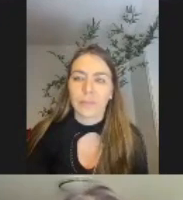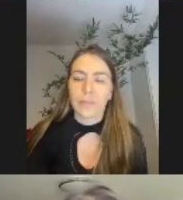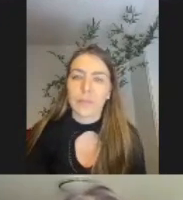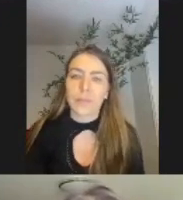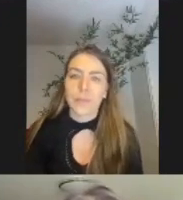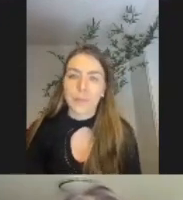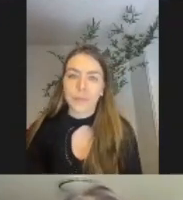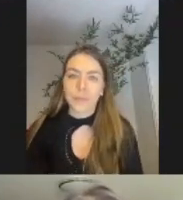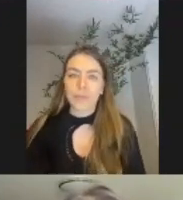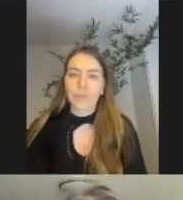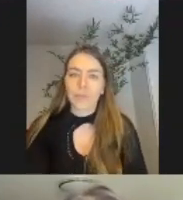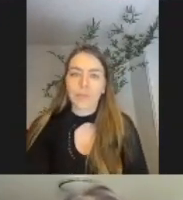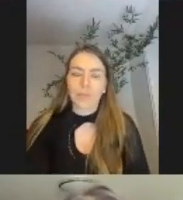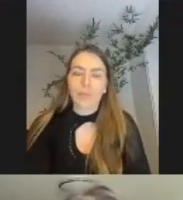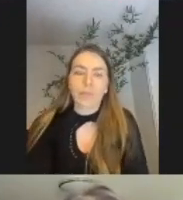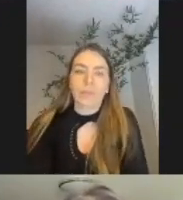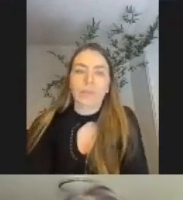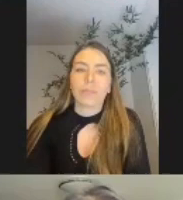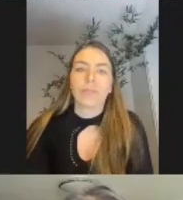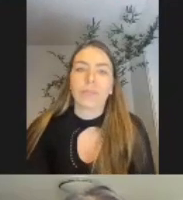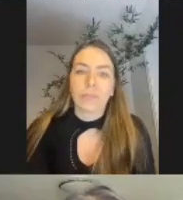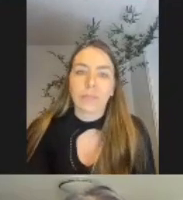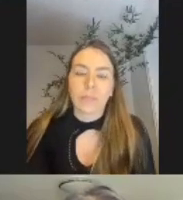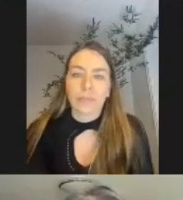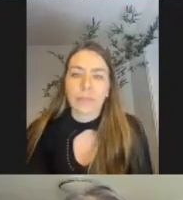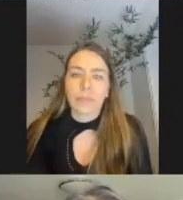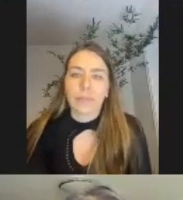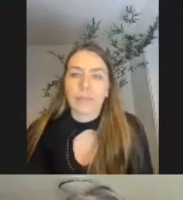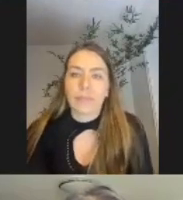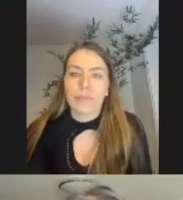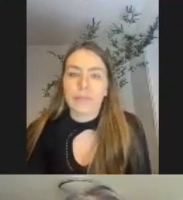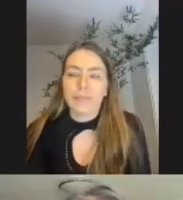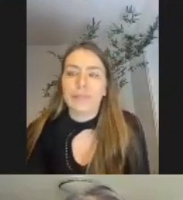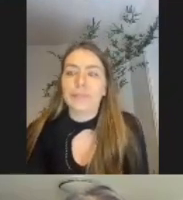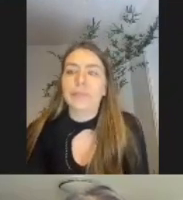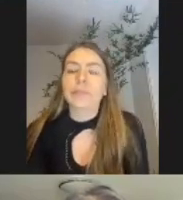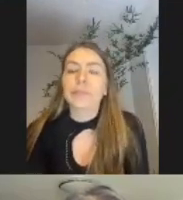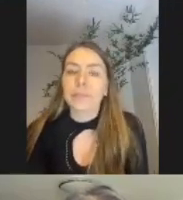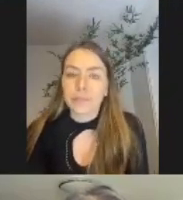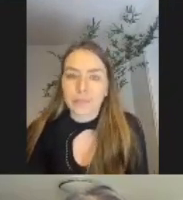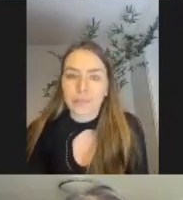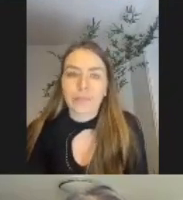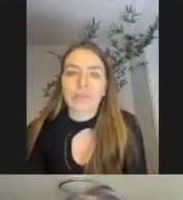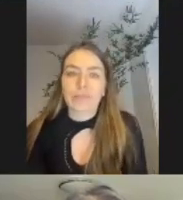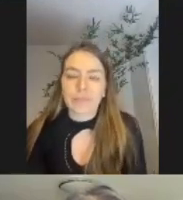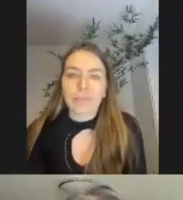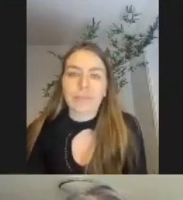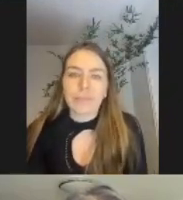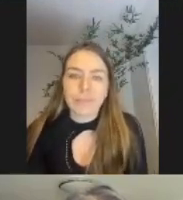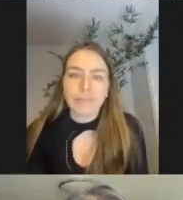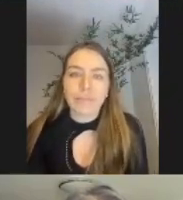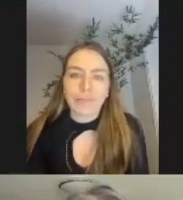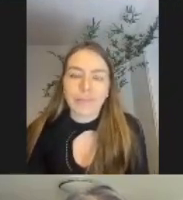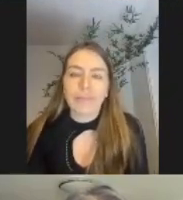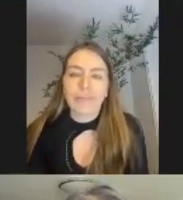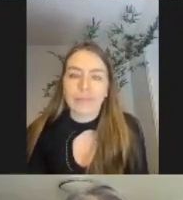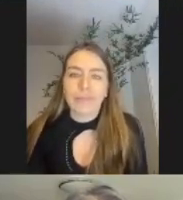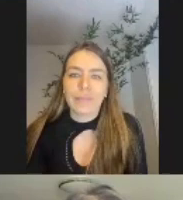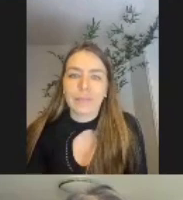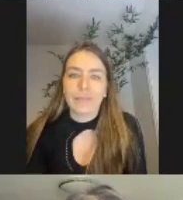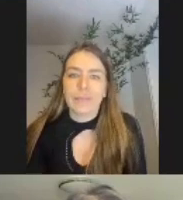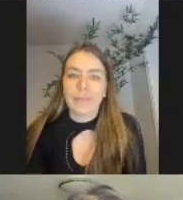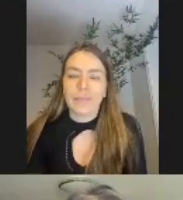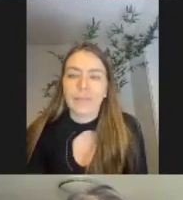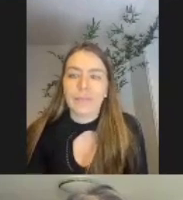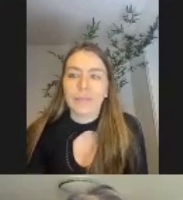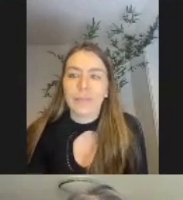pode desconsiderar é você vender ingredientes para preparo. Então eu falo que, assim, se eu tivesse condições hoje, um dos